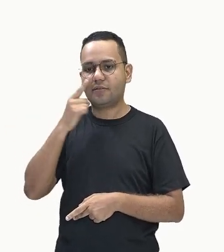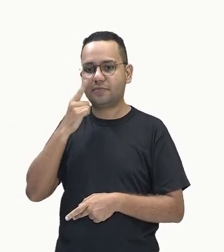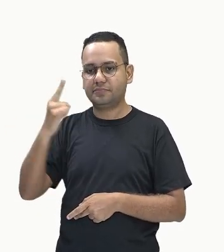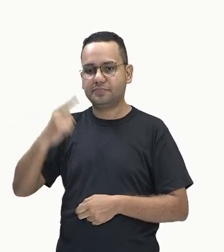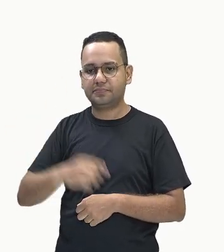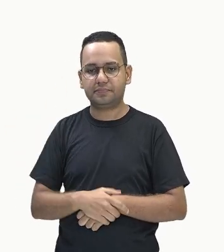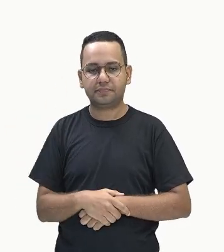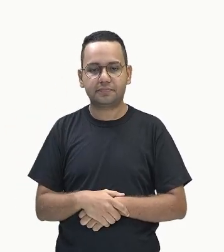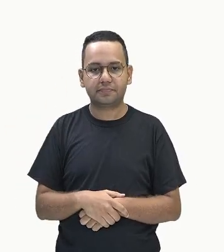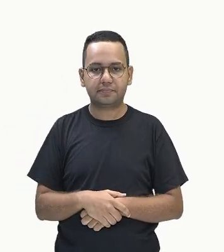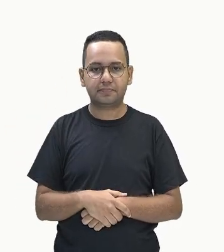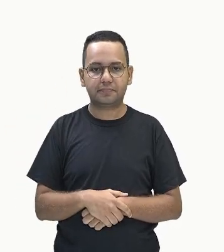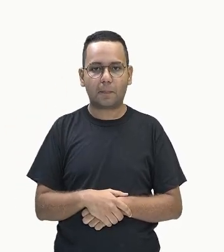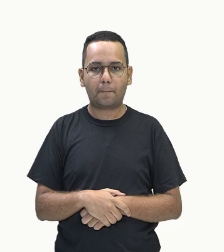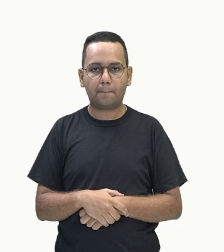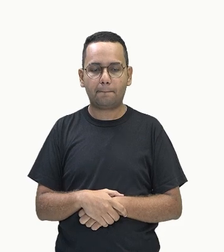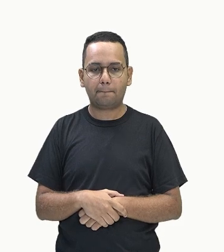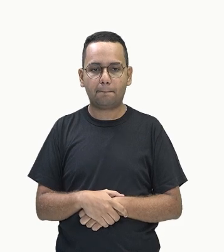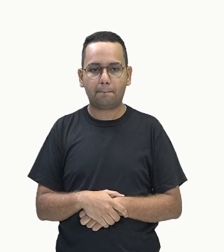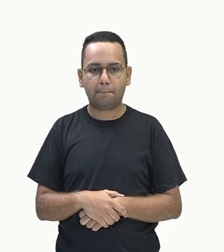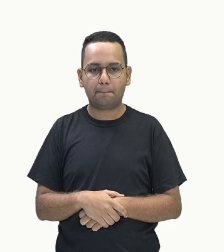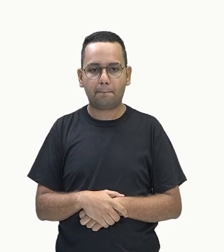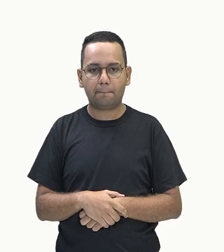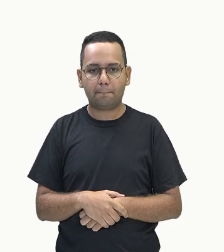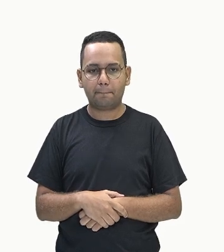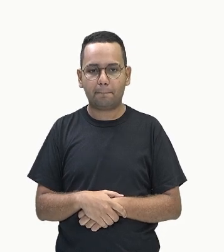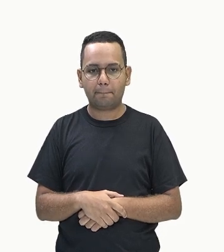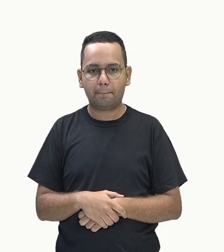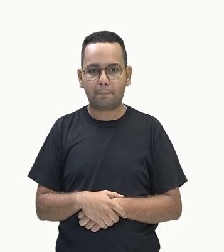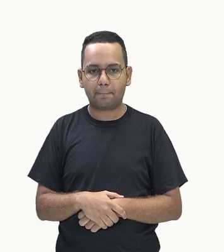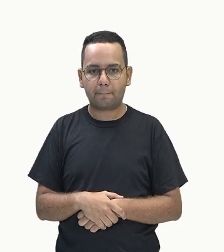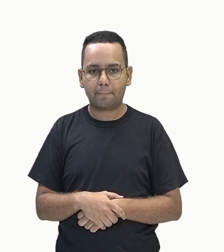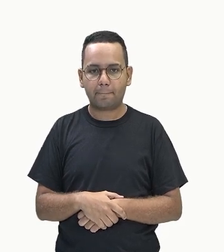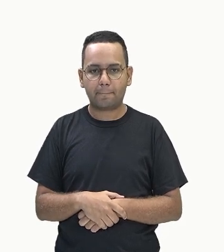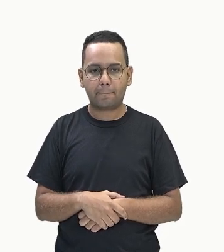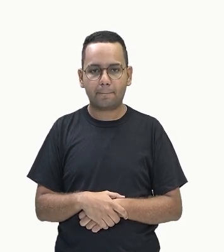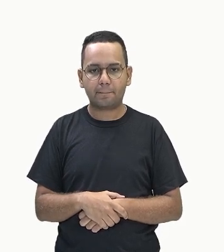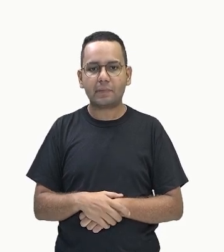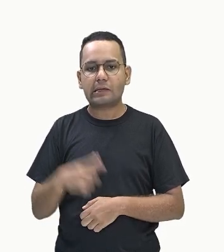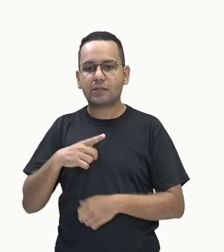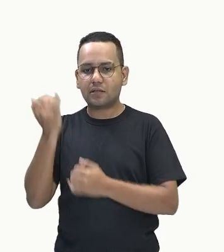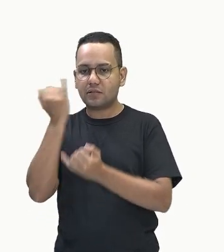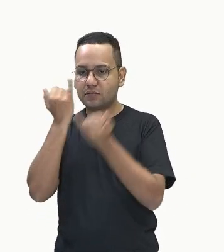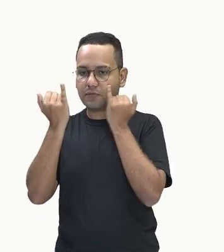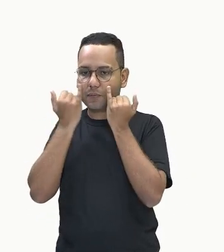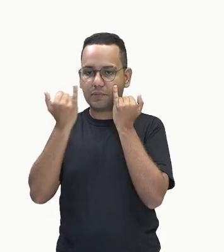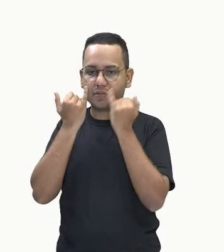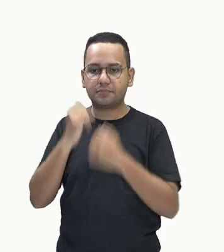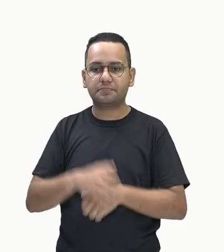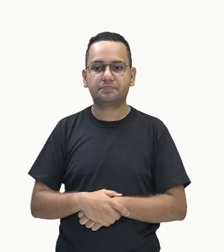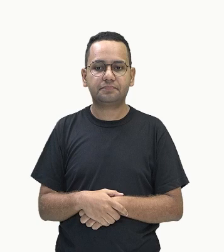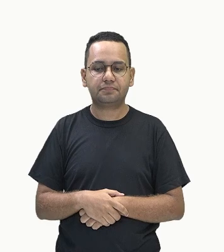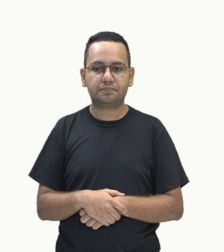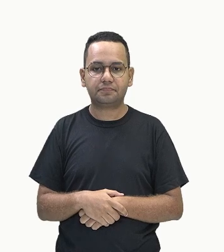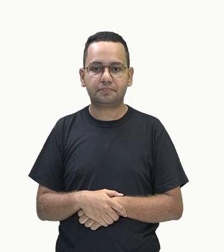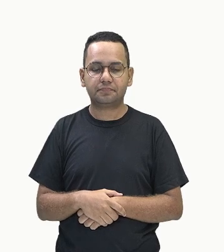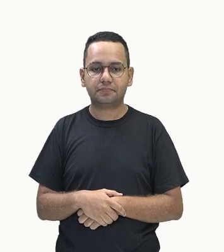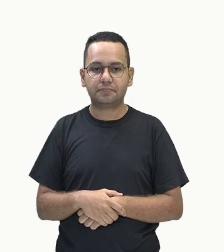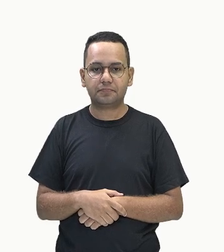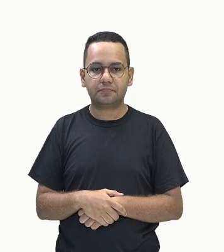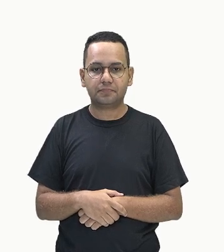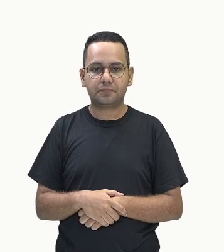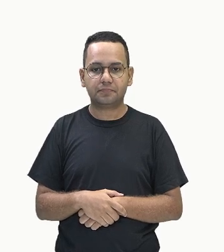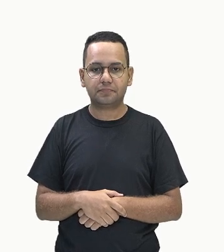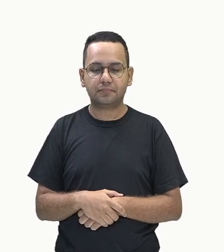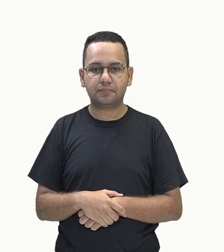observam aí acima no nosso tubo de ensaio, tá bom? Está identificado com a legenda. Na próxima imagem, eu vou apresentar